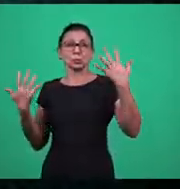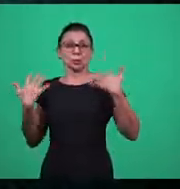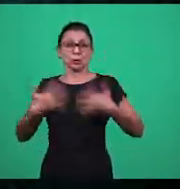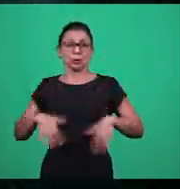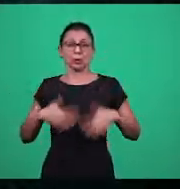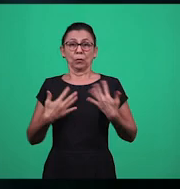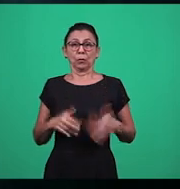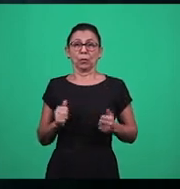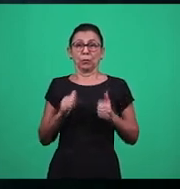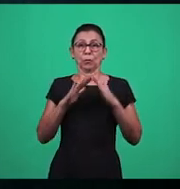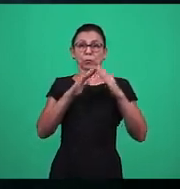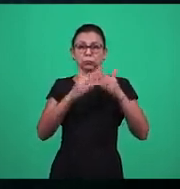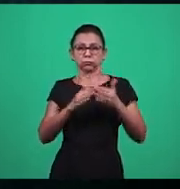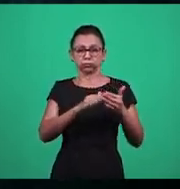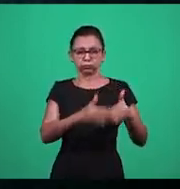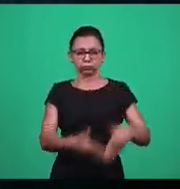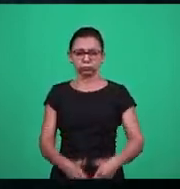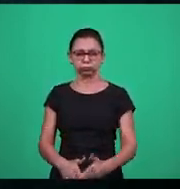Precisa